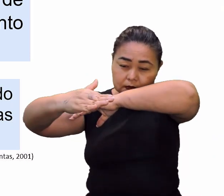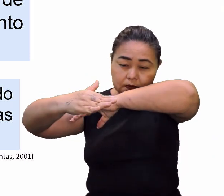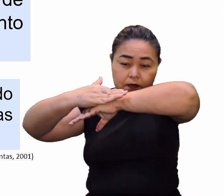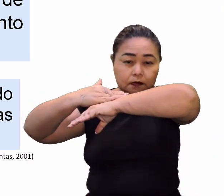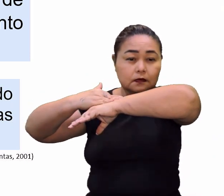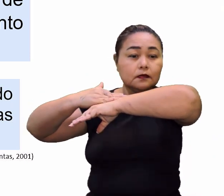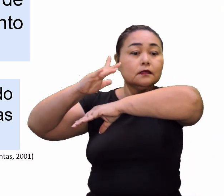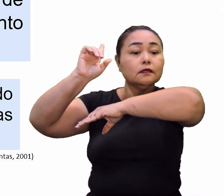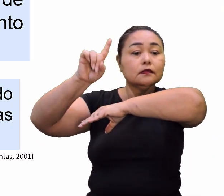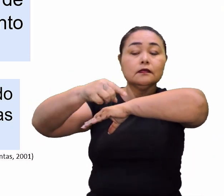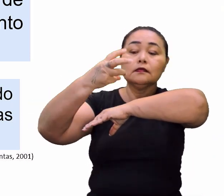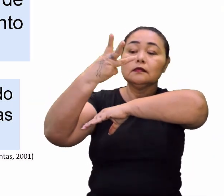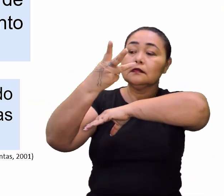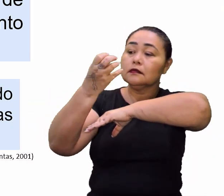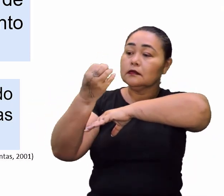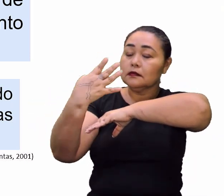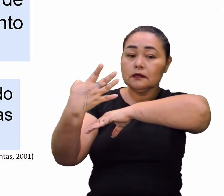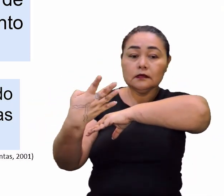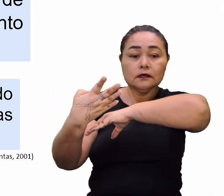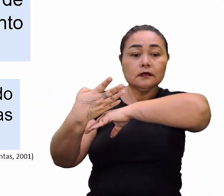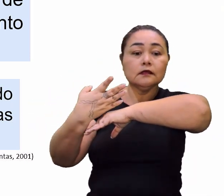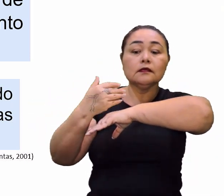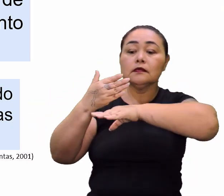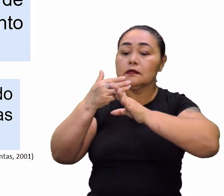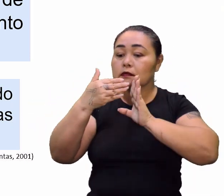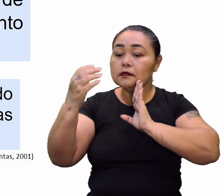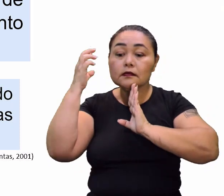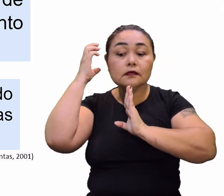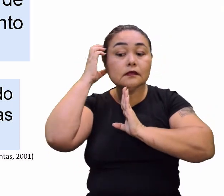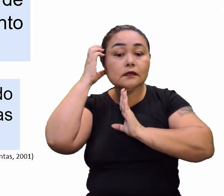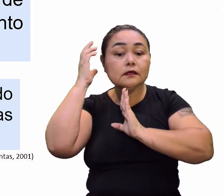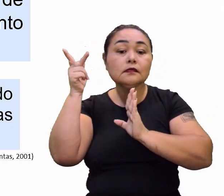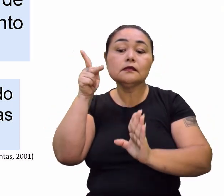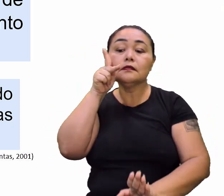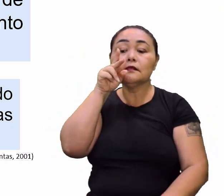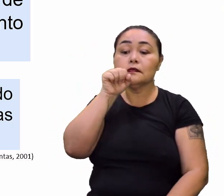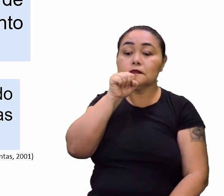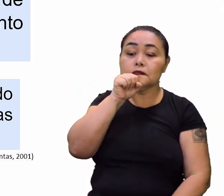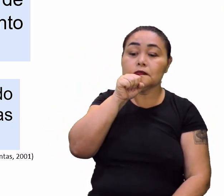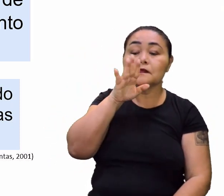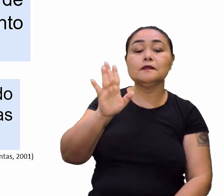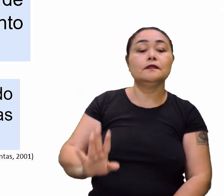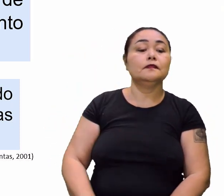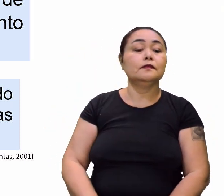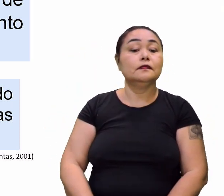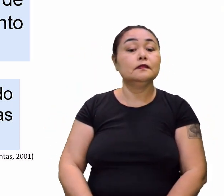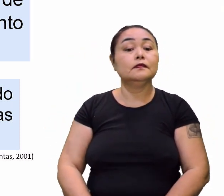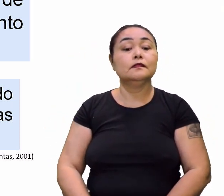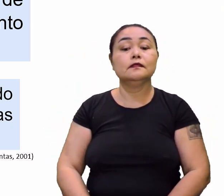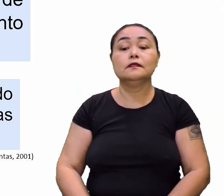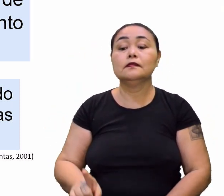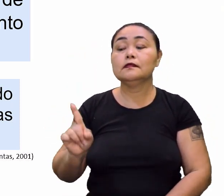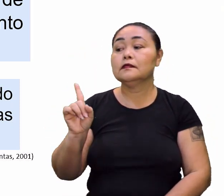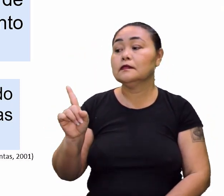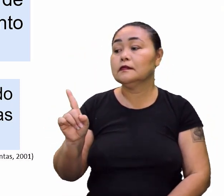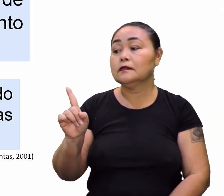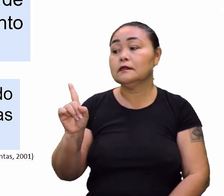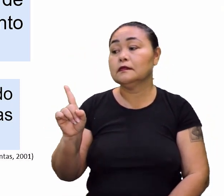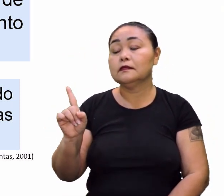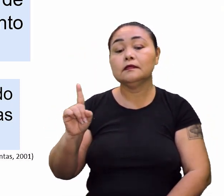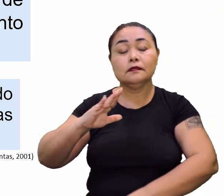BR-364, do trecho entre Cuiabá e Porto Velho. Rogério,